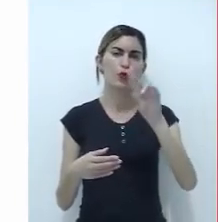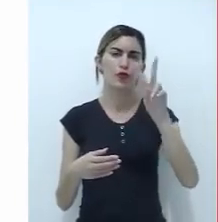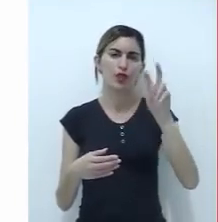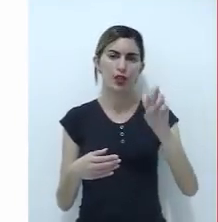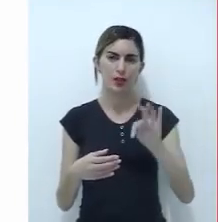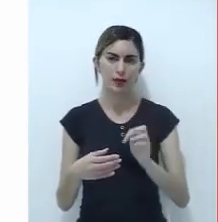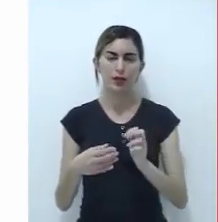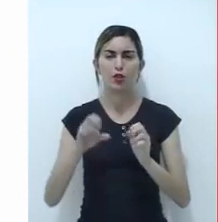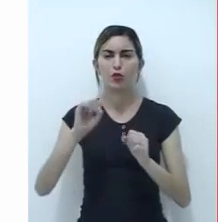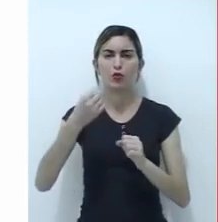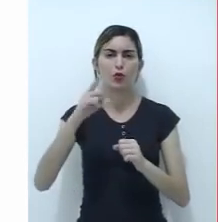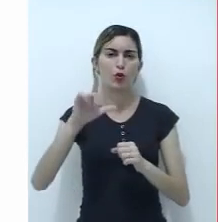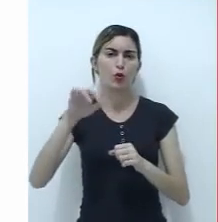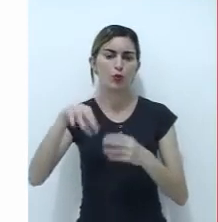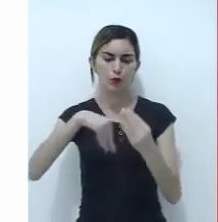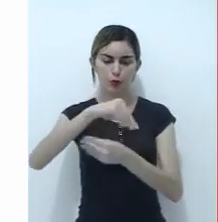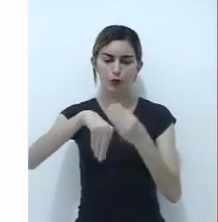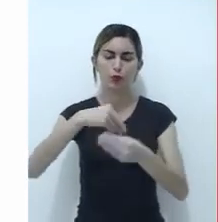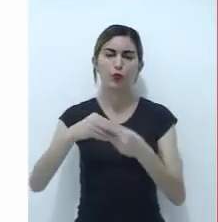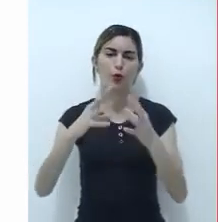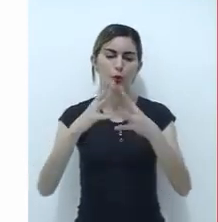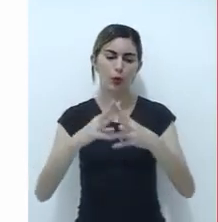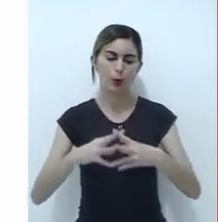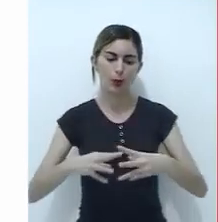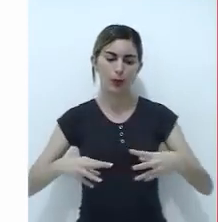o soluto. Vai acontecer uma